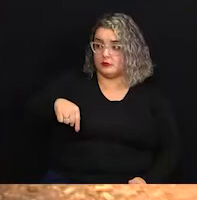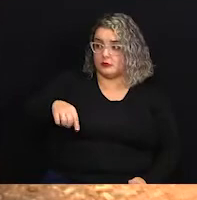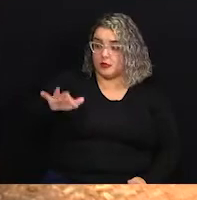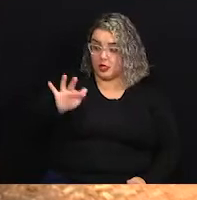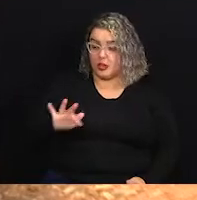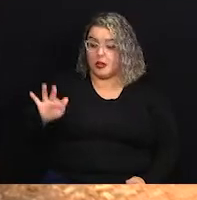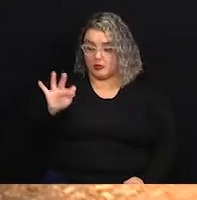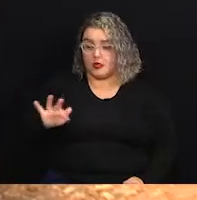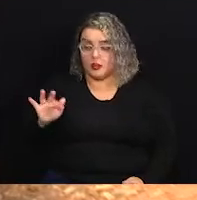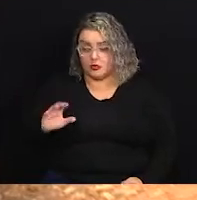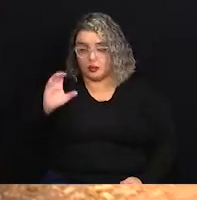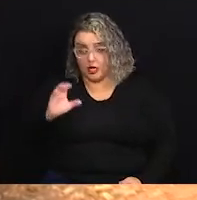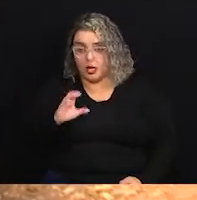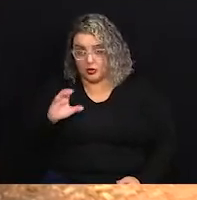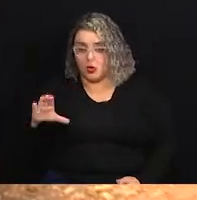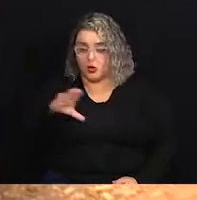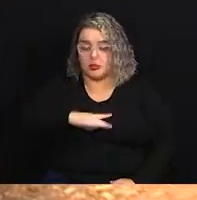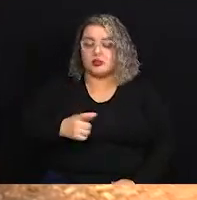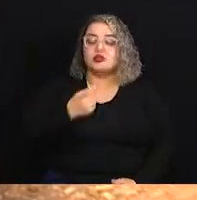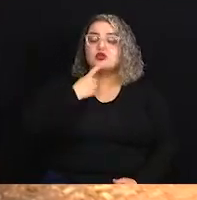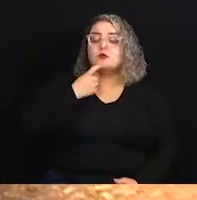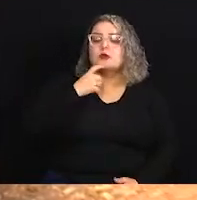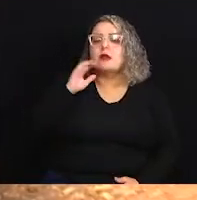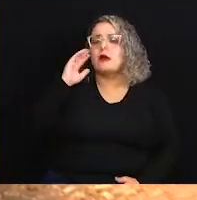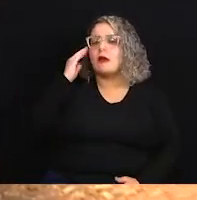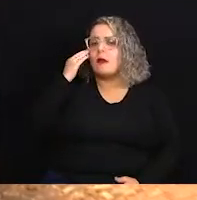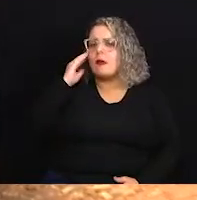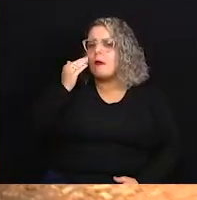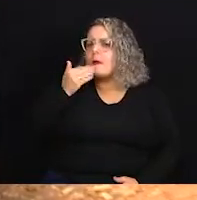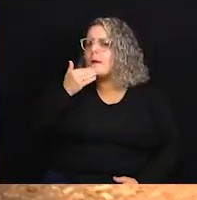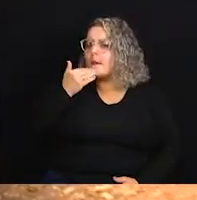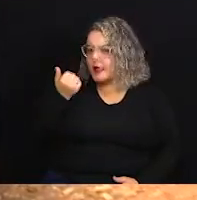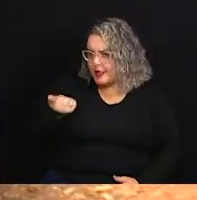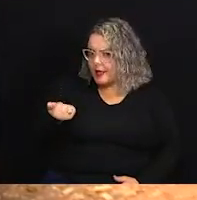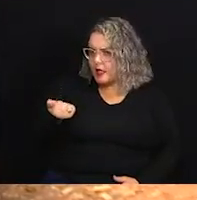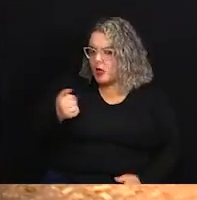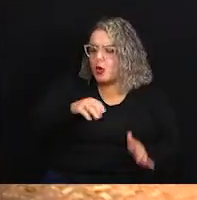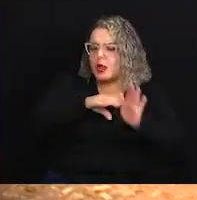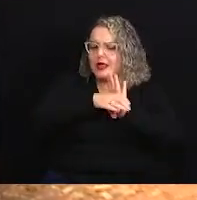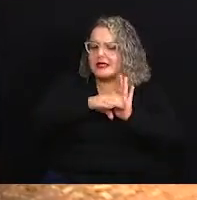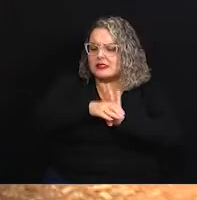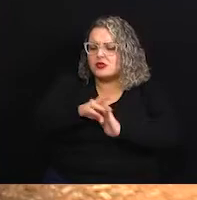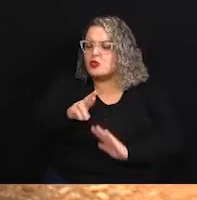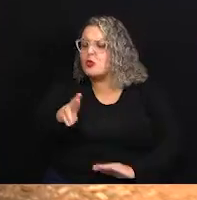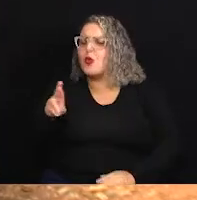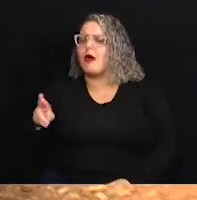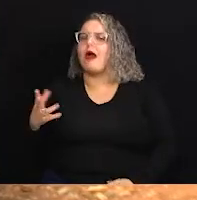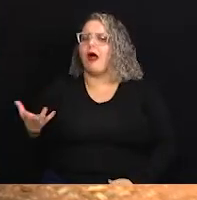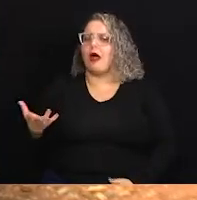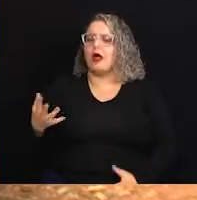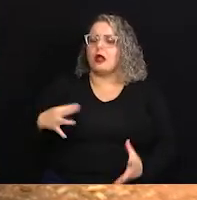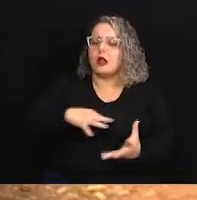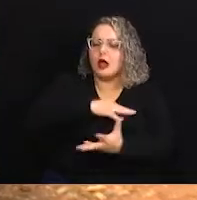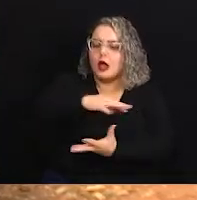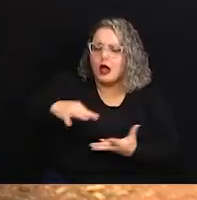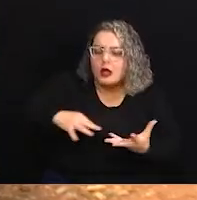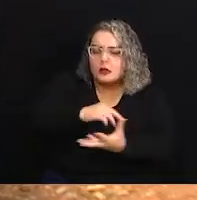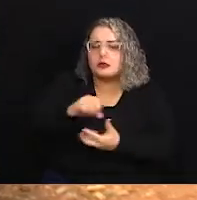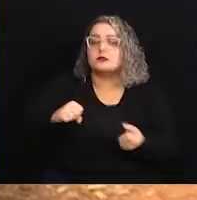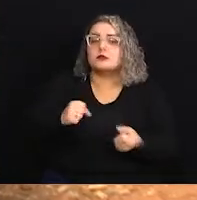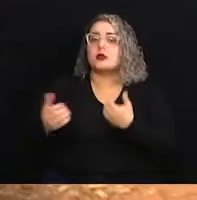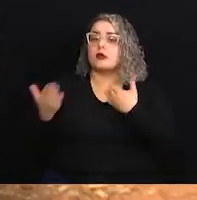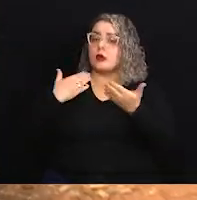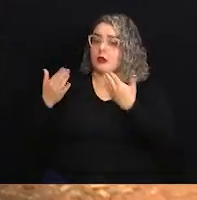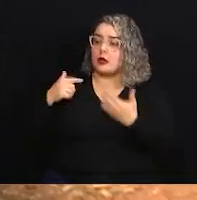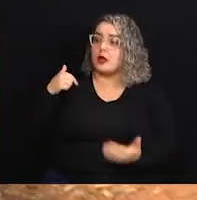Universidade Católica de Campinas para entender melhor esse conceito dos R's na sustentabilidade. Quem vai conversar